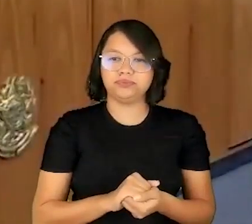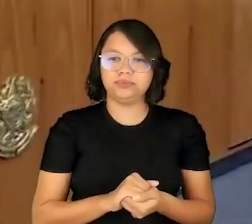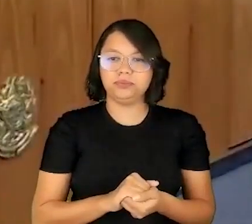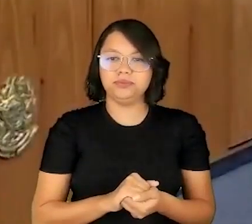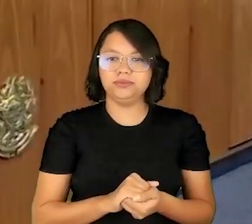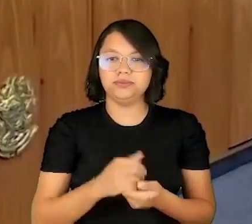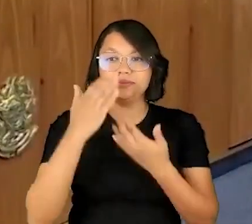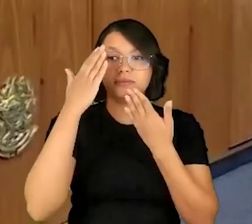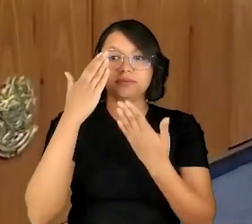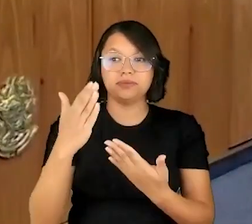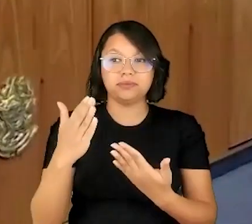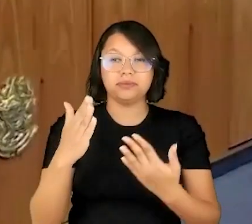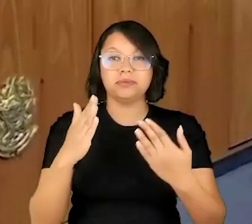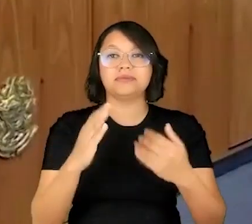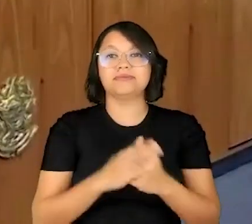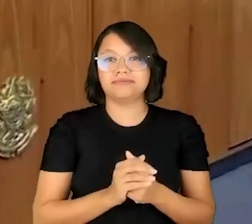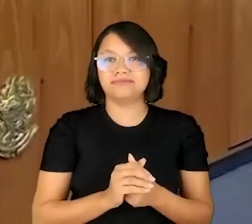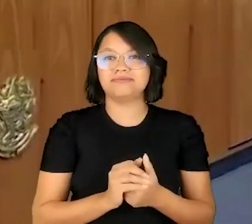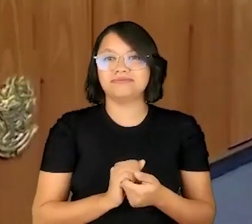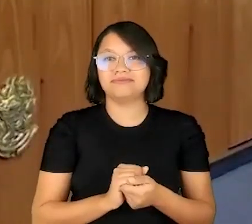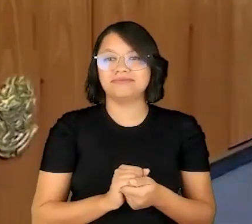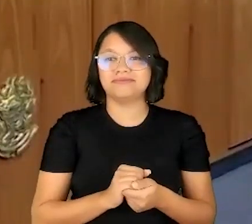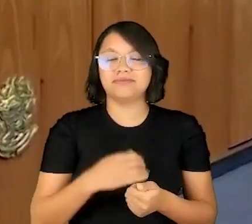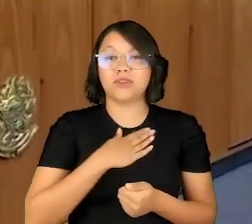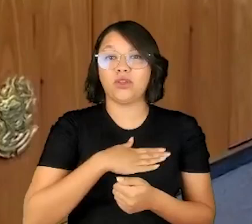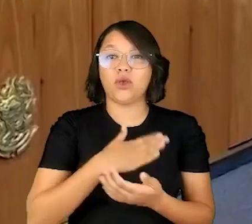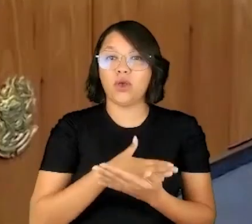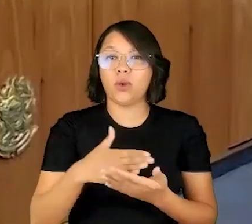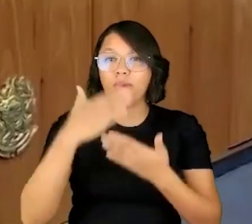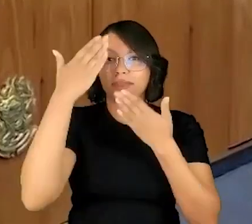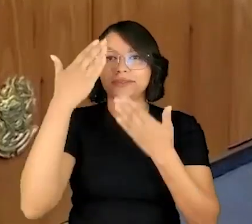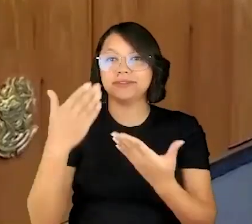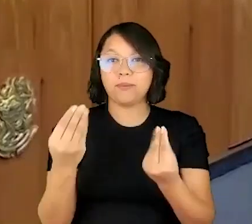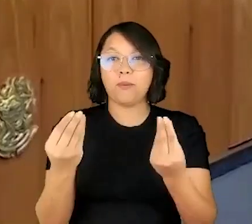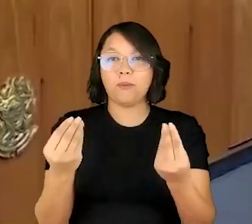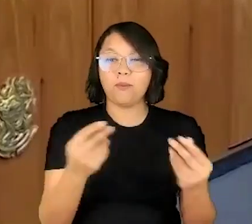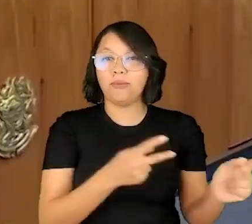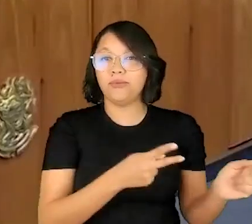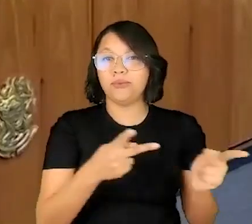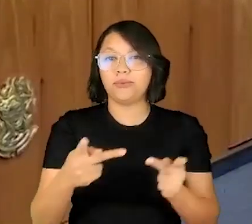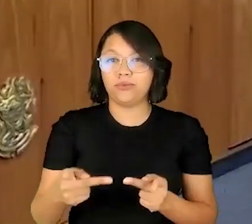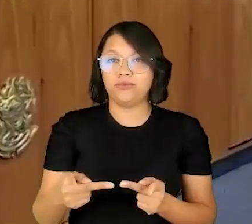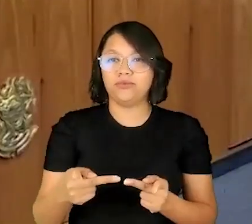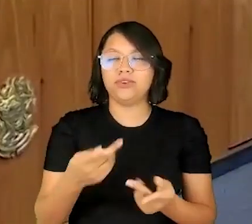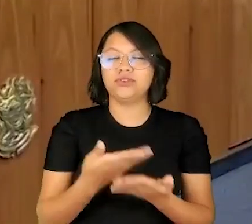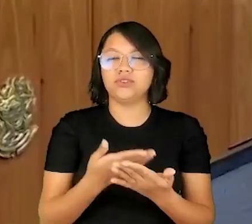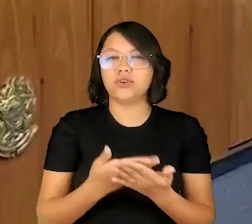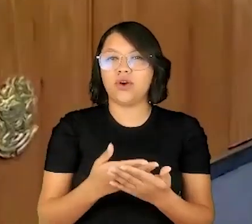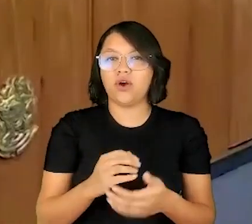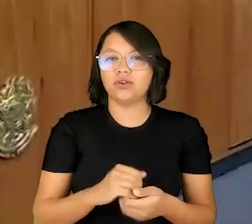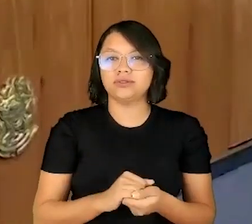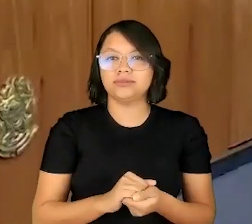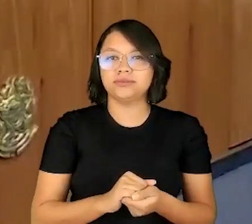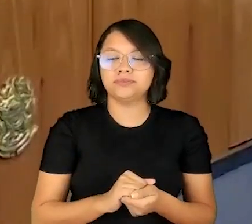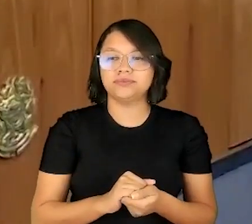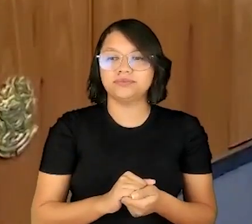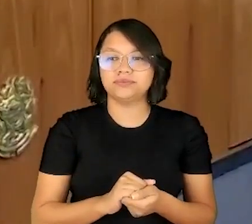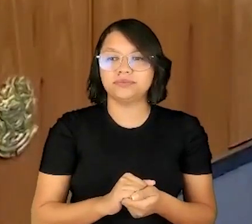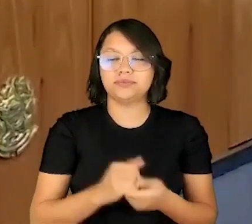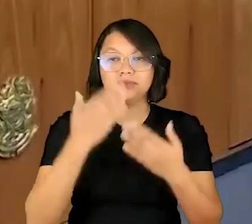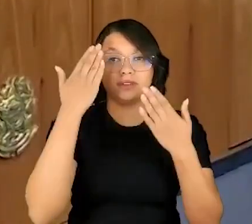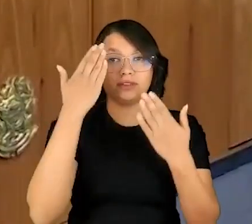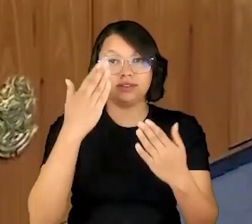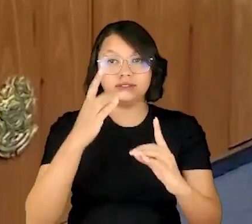Muito obrigado, doutor Djalma. Eu gostaria de iniciar agradecendo muito o convite da escola, agradecendo ao desembargador